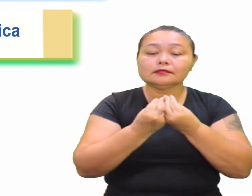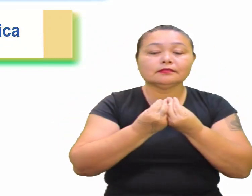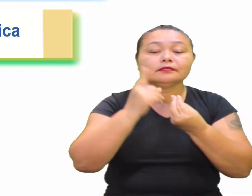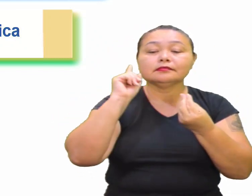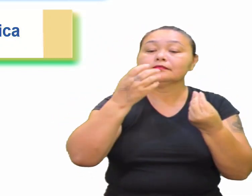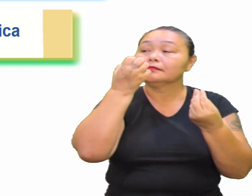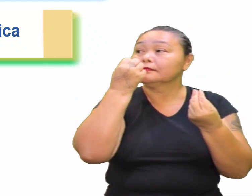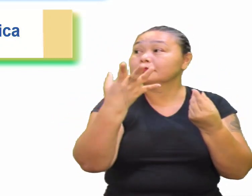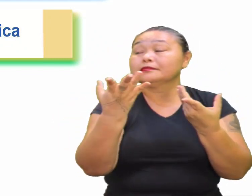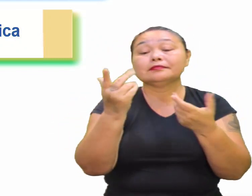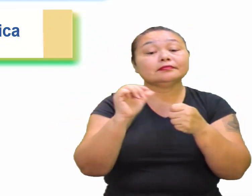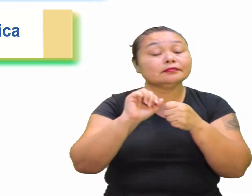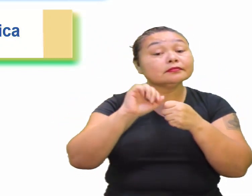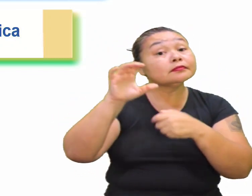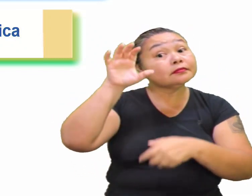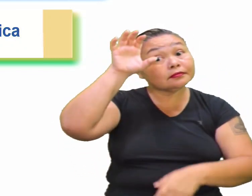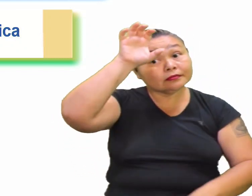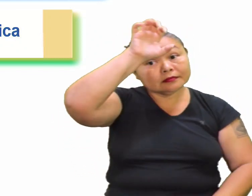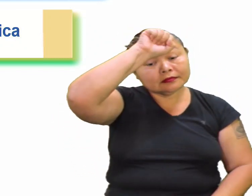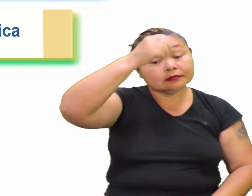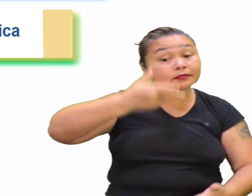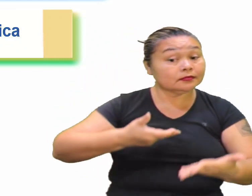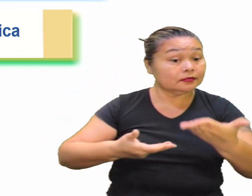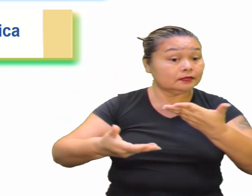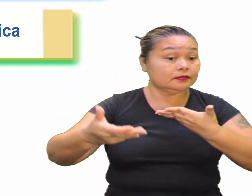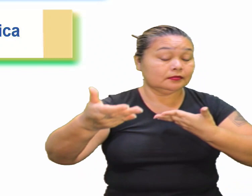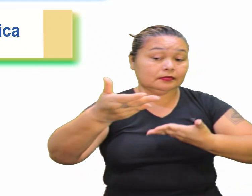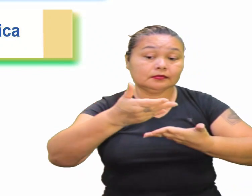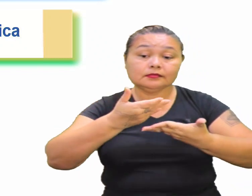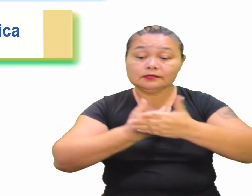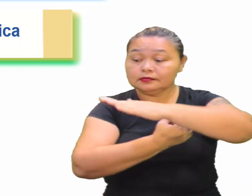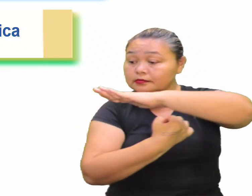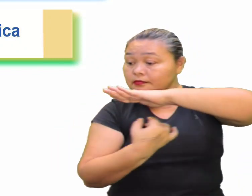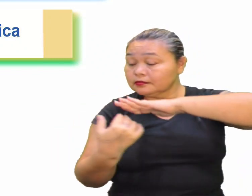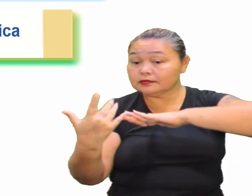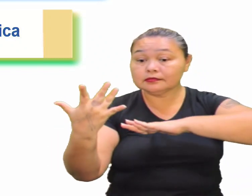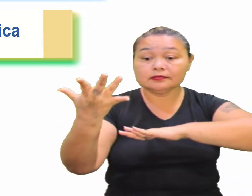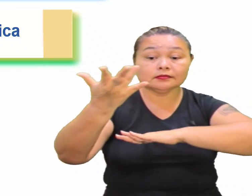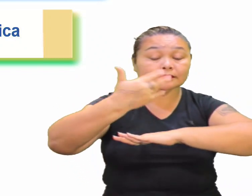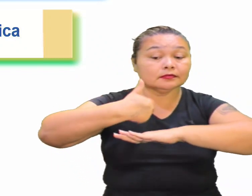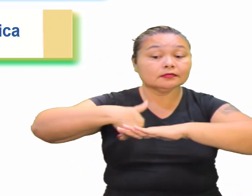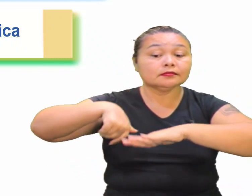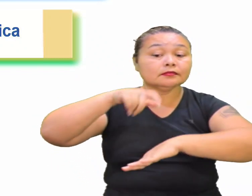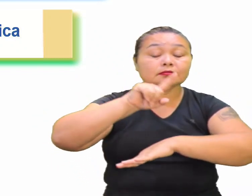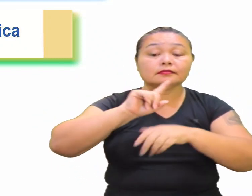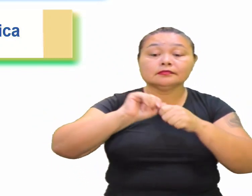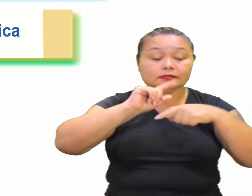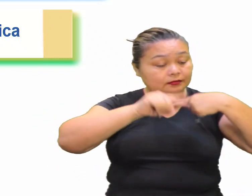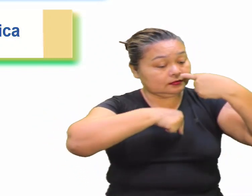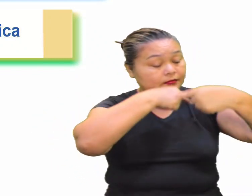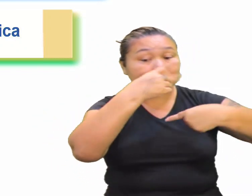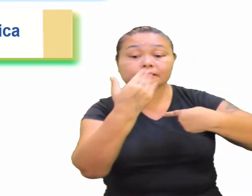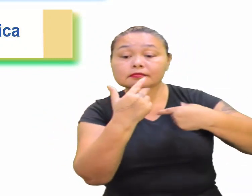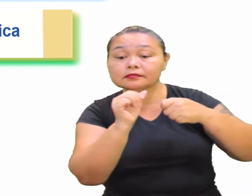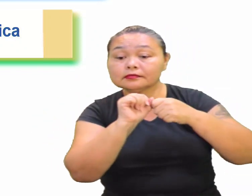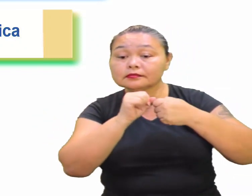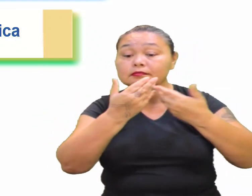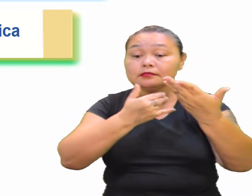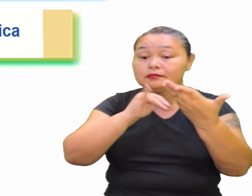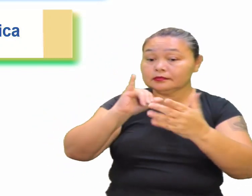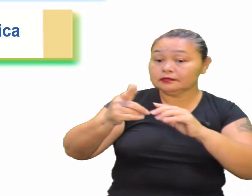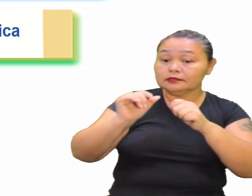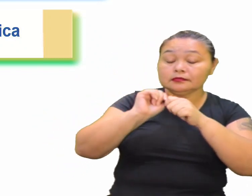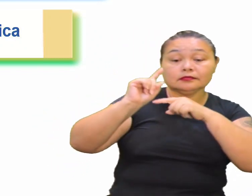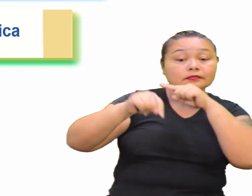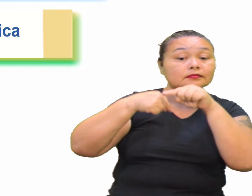bom, é muito bacana a gente aprender essa interação do meio ambiente com seres vivos, cadeia alimentar, fluxo de energia. Então,